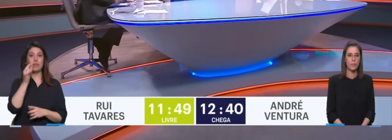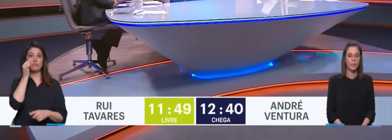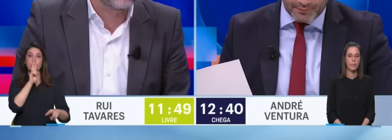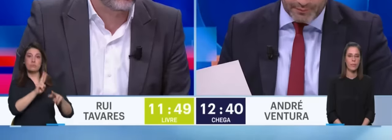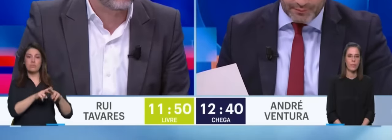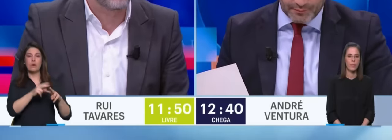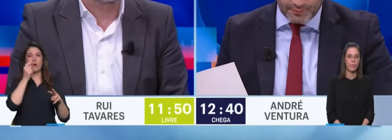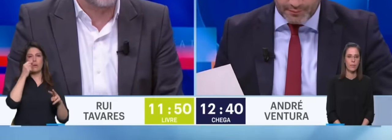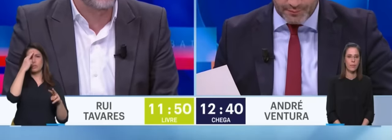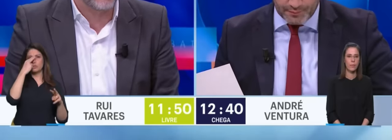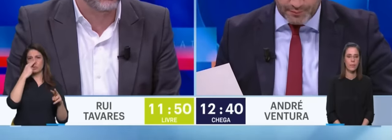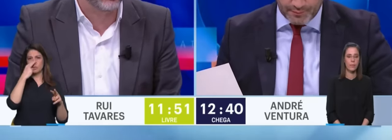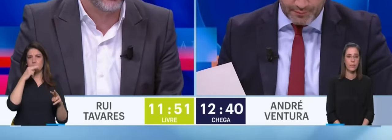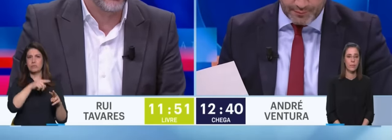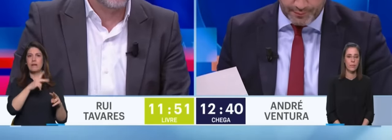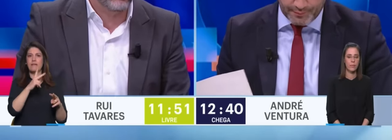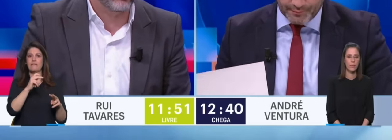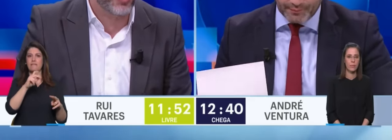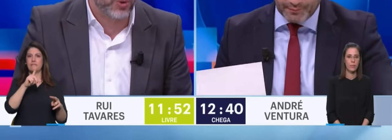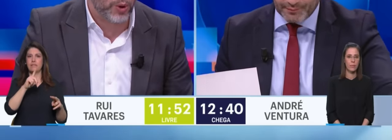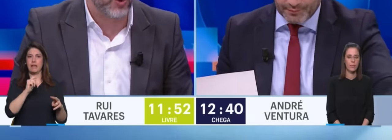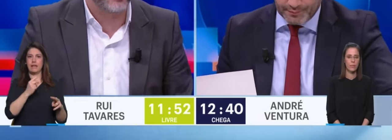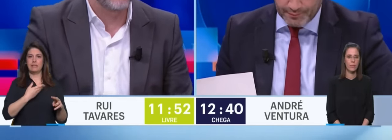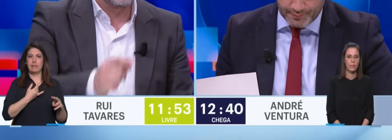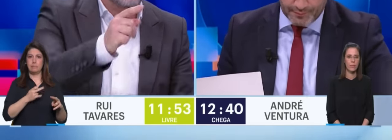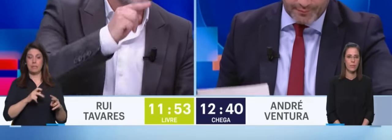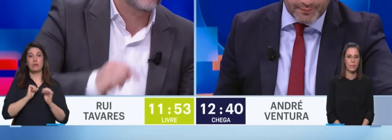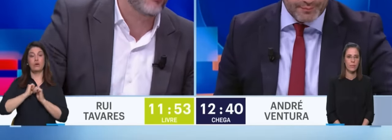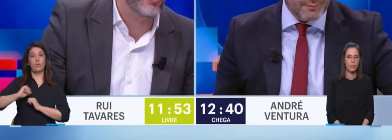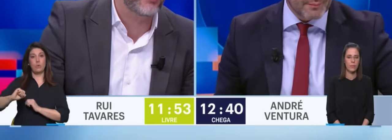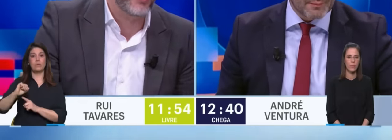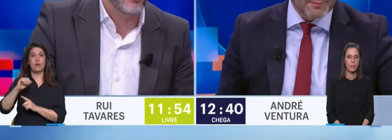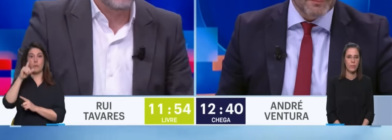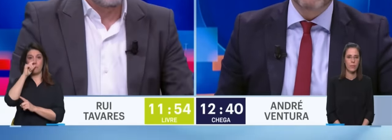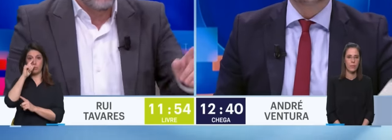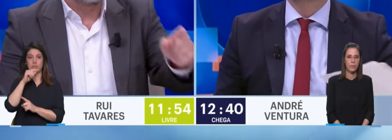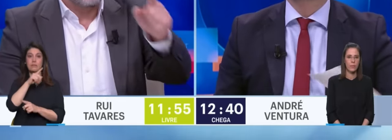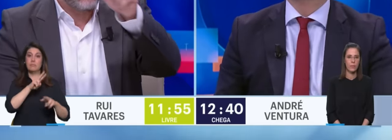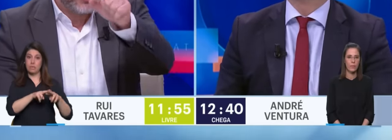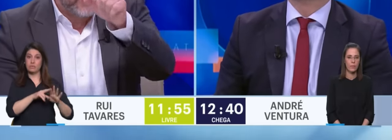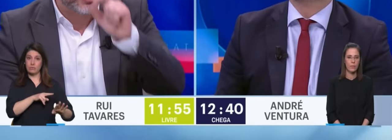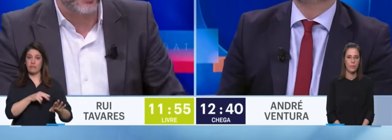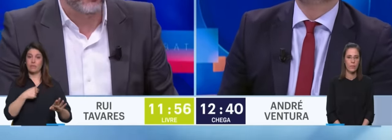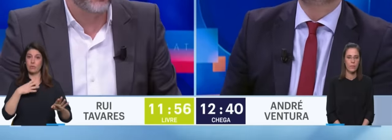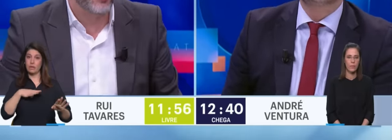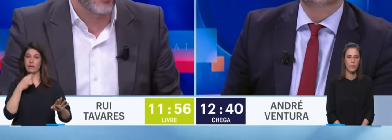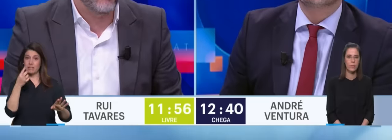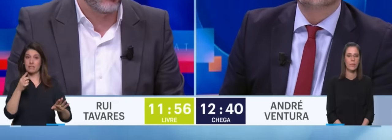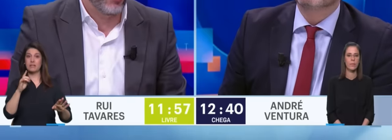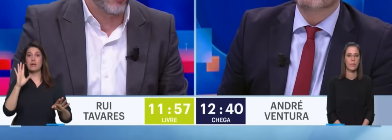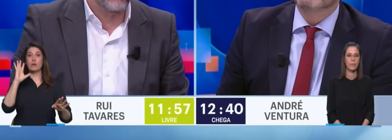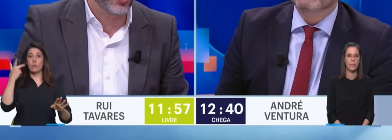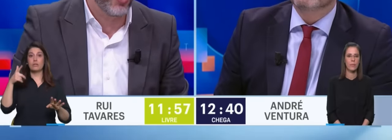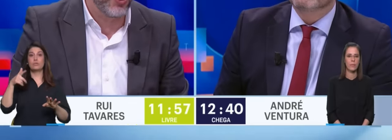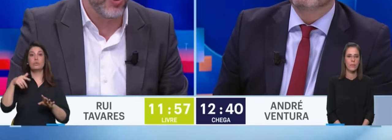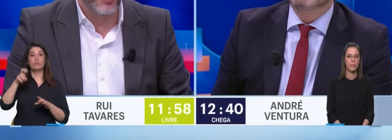o historiador mais corajoso do mundo Vladimir Caram murza que é um dos opositores de Putin eu devo dizer uma coisa quando elegermos para o Parlamento